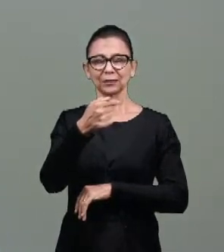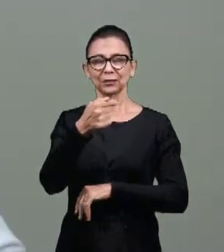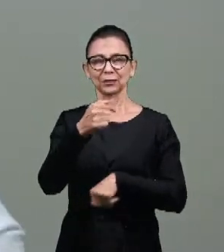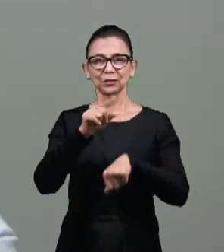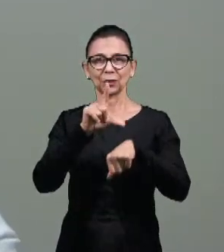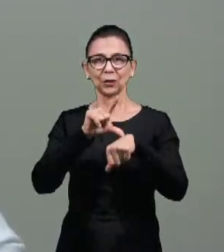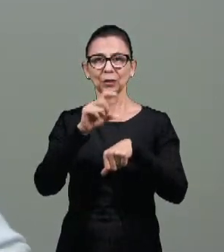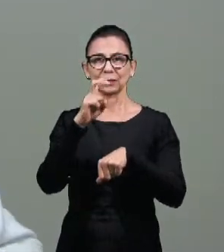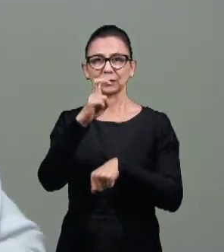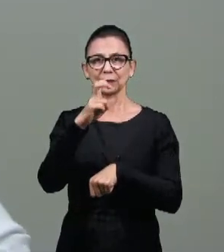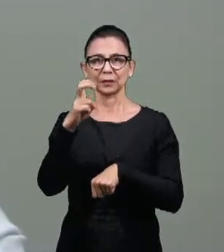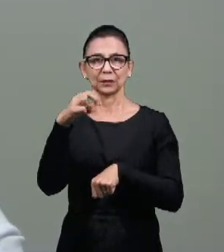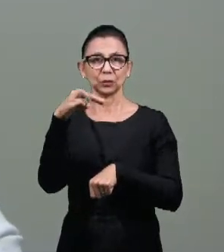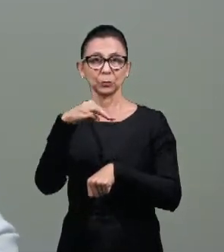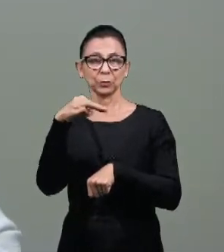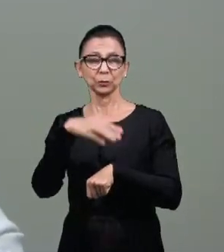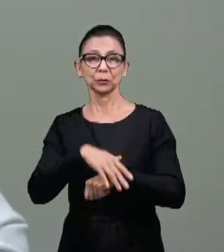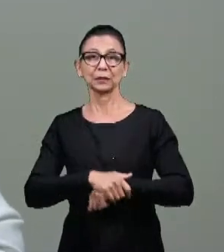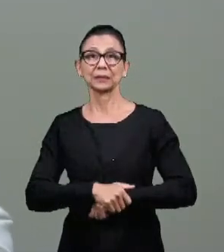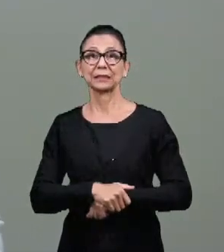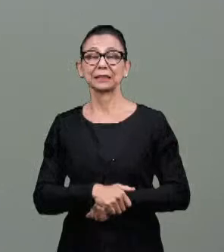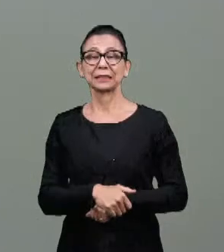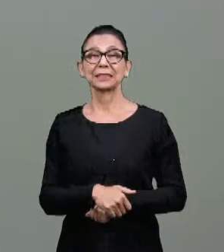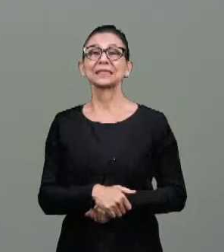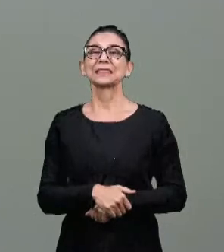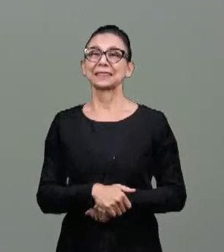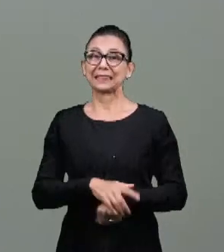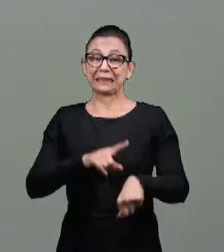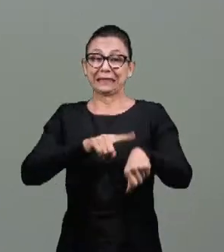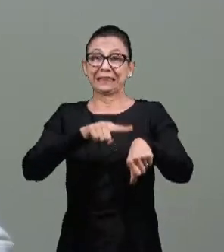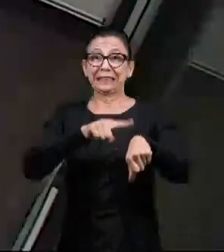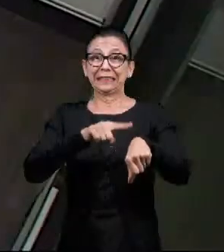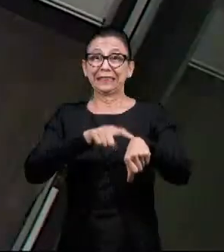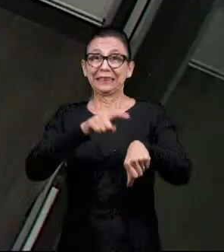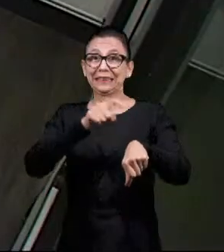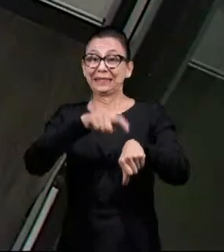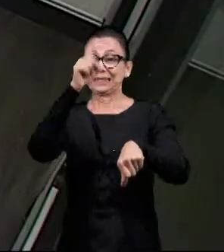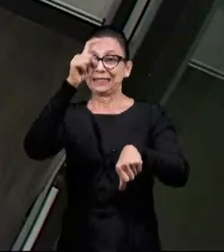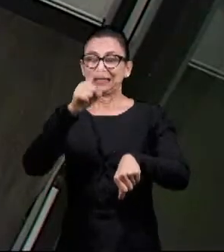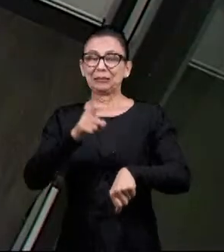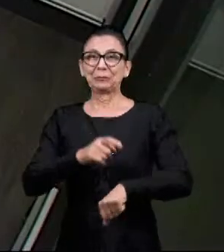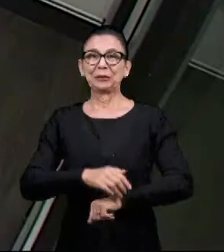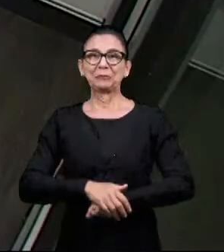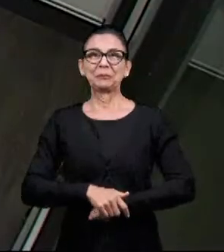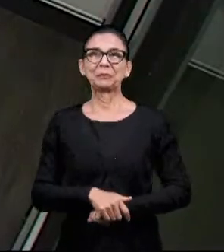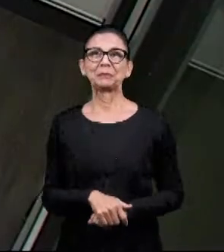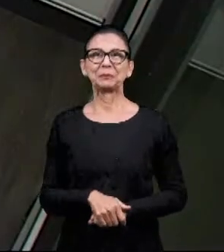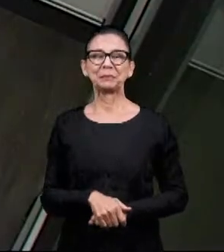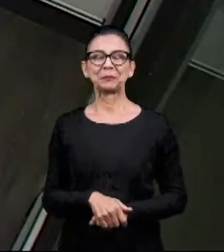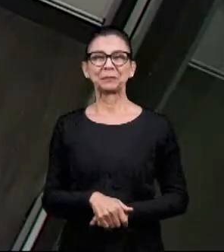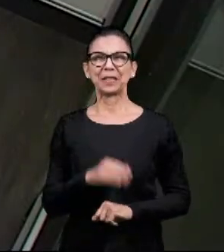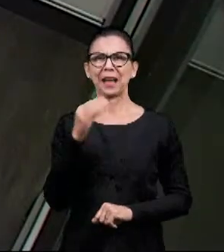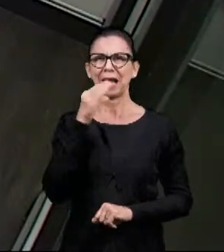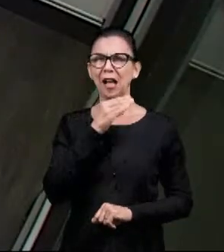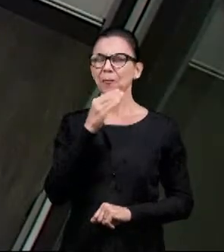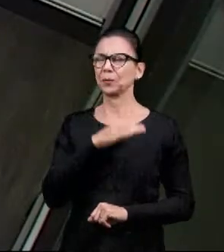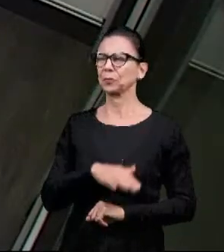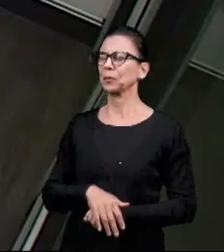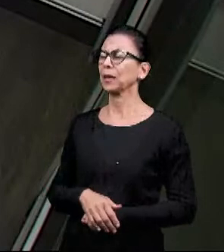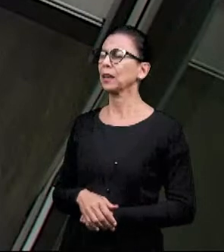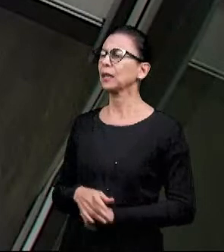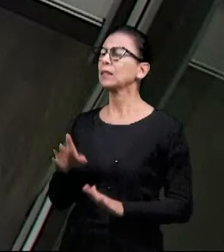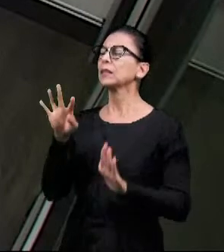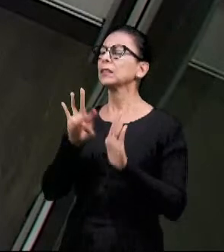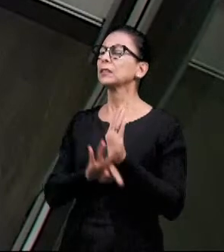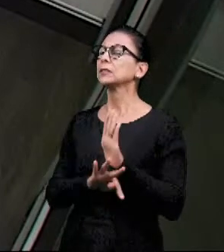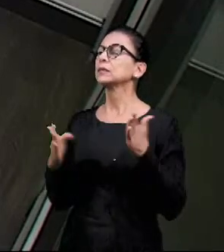mais 55 minutos, 19h55. Mas já passou isso tudo, já? Já passou. Passou rápido. Pastor, passou rápido. Qual o texto hoje